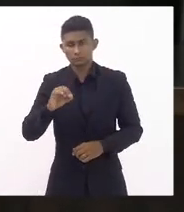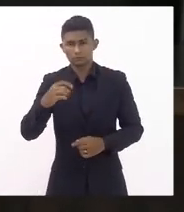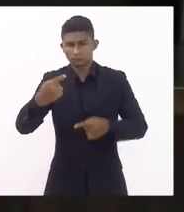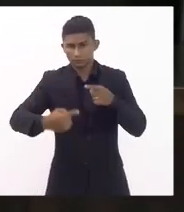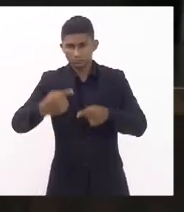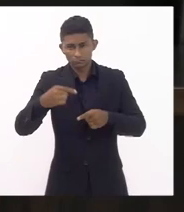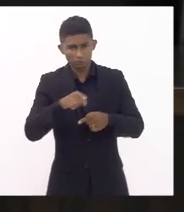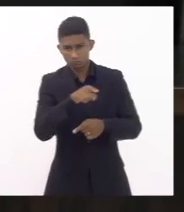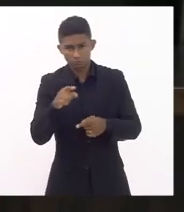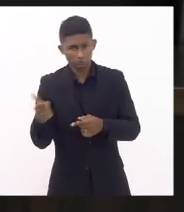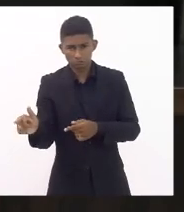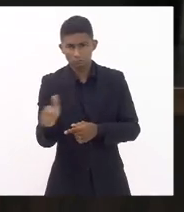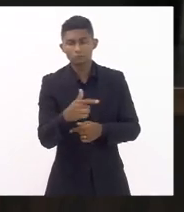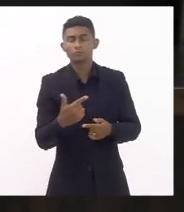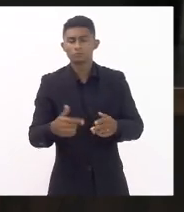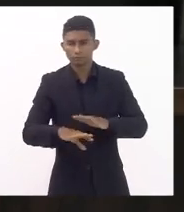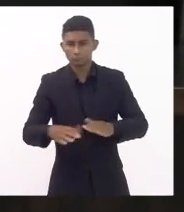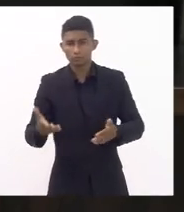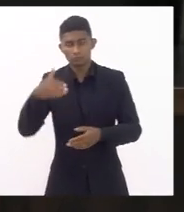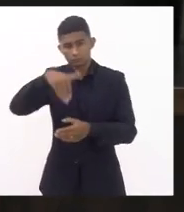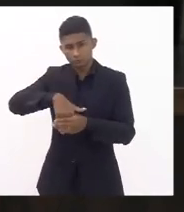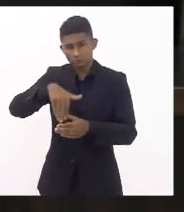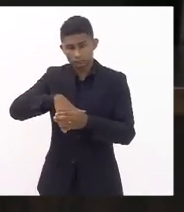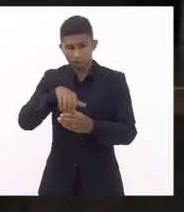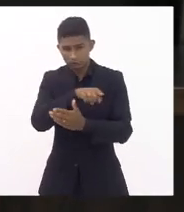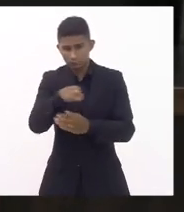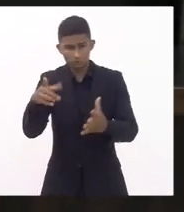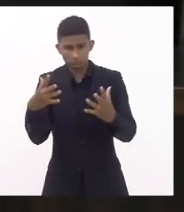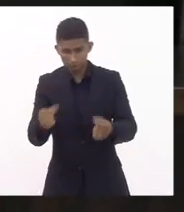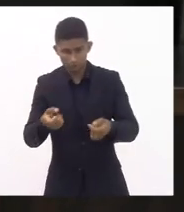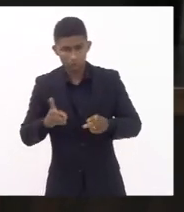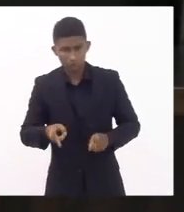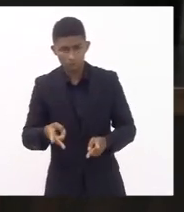havendo que queira discutir, encerrada a discussão, em votação. Senhores que aprovam,